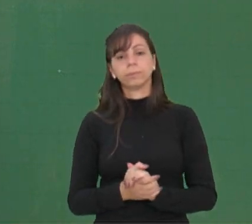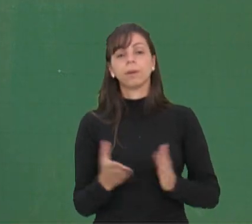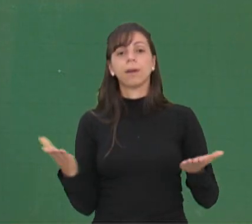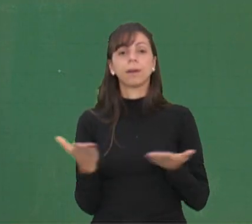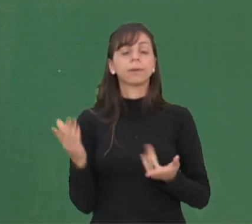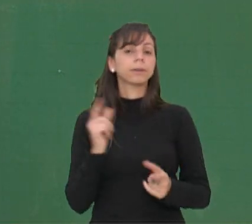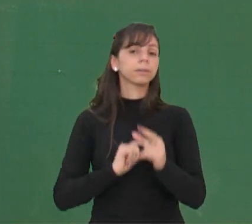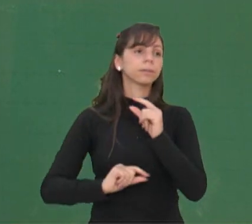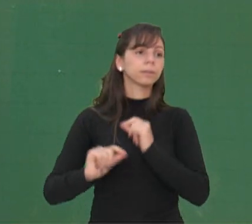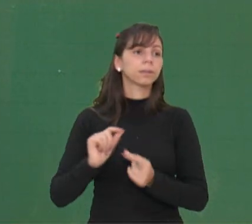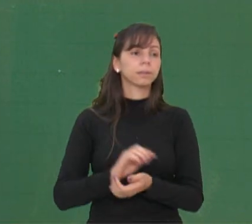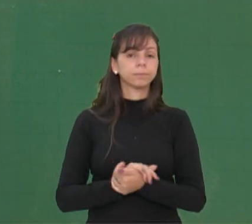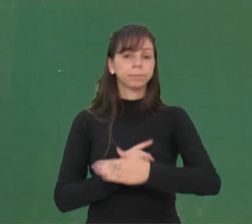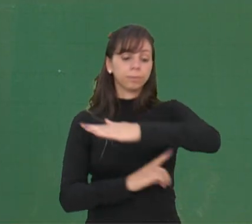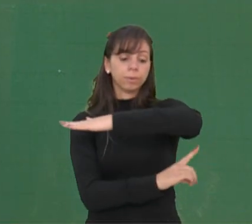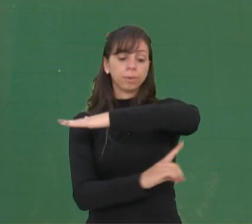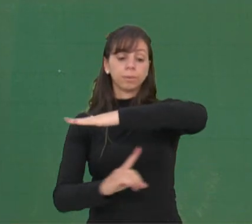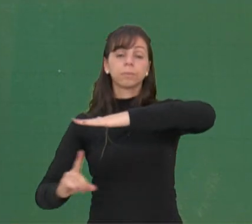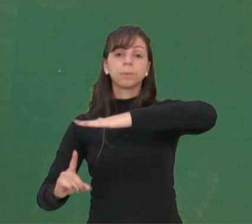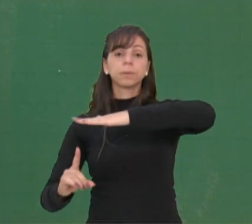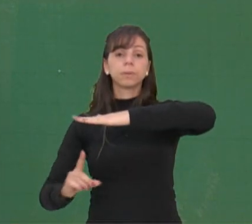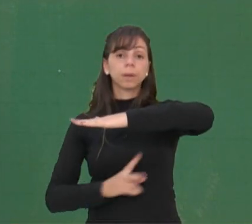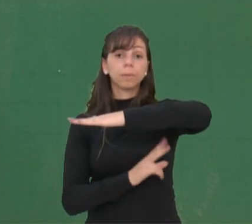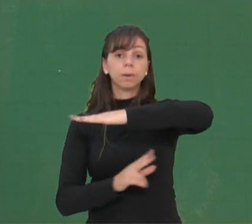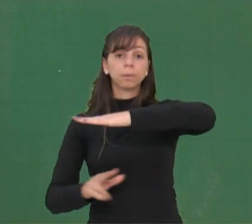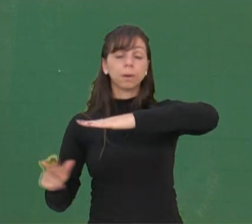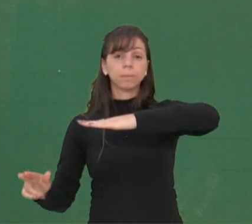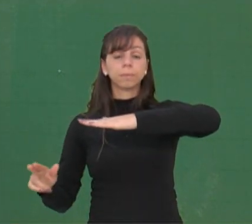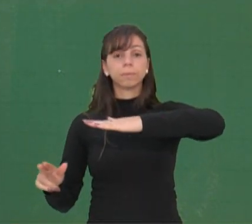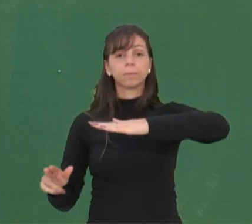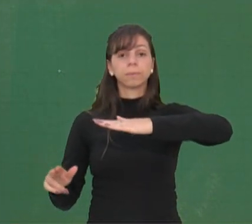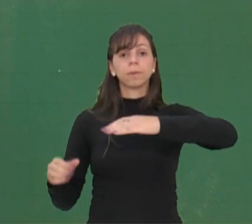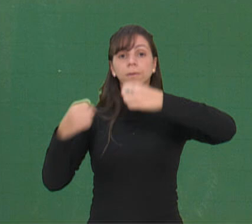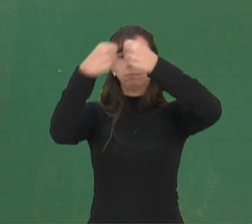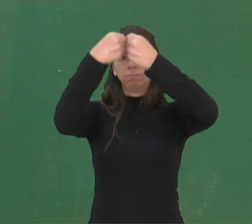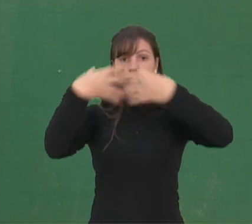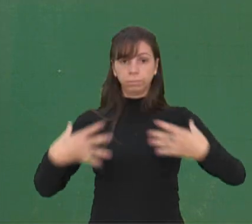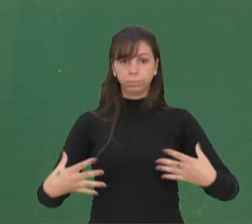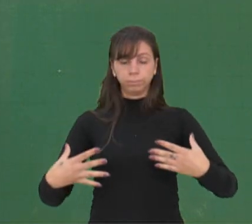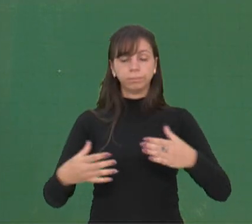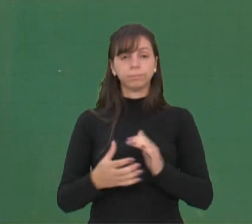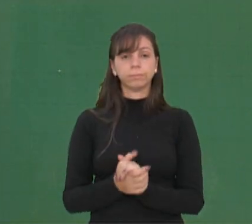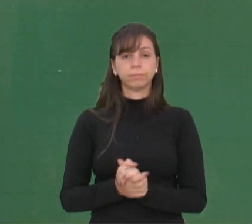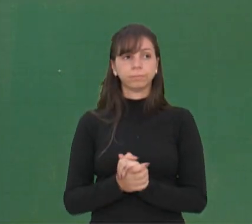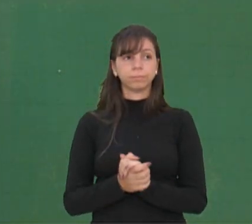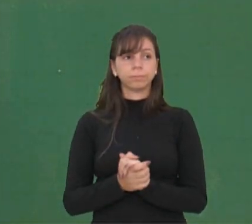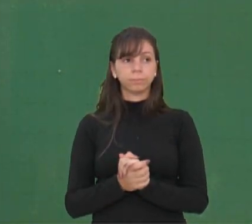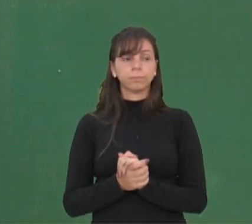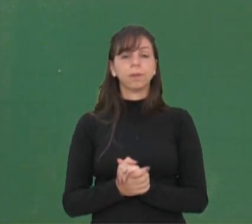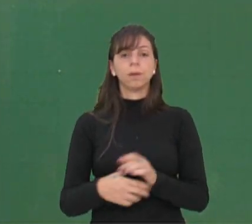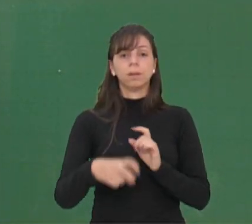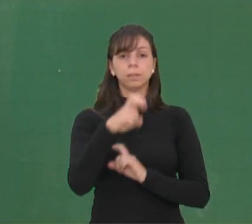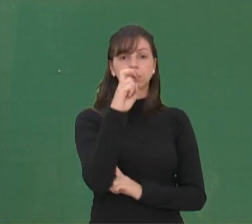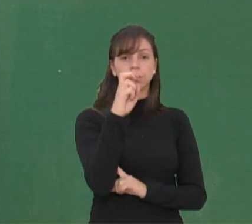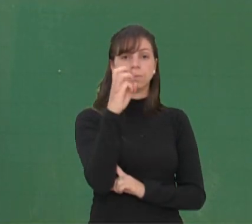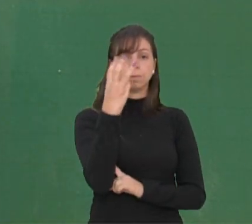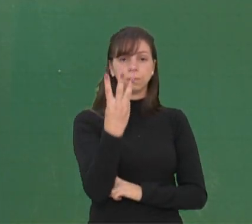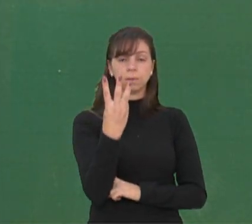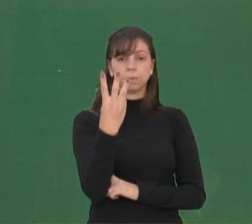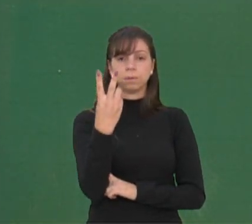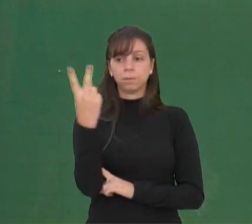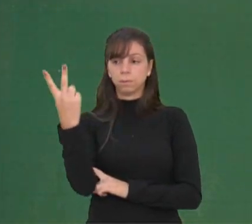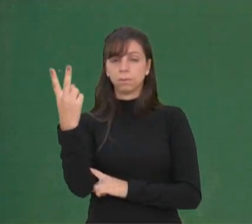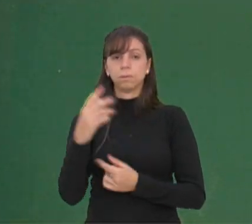Agora, eu preciso igualar os denominadores. Como eu vou fazer isso? MMC dos denominadores. Do 5, do 3 e do 2. Então,